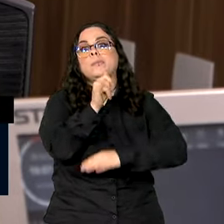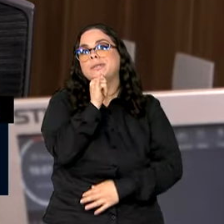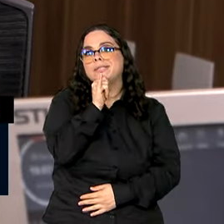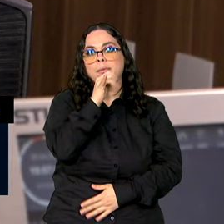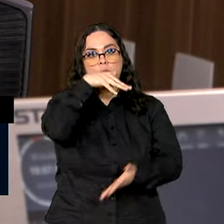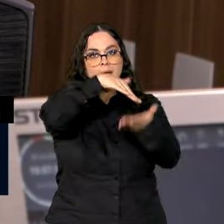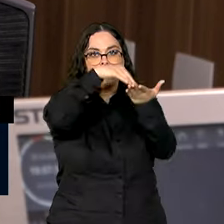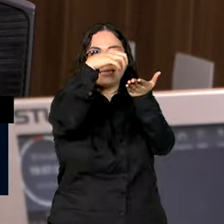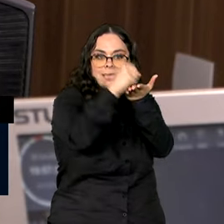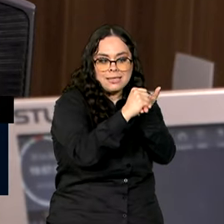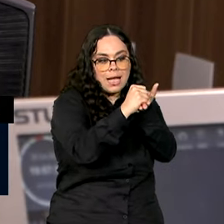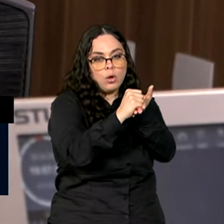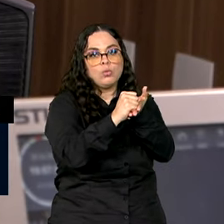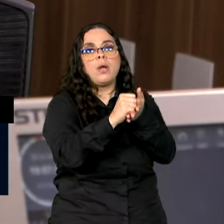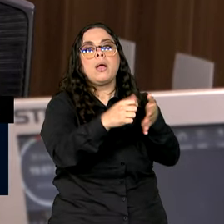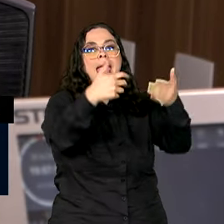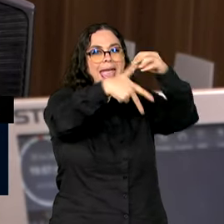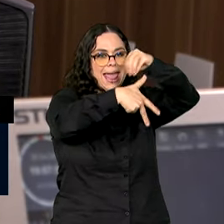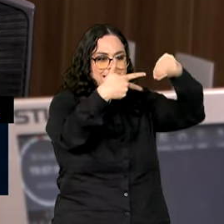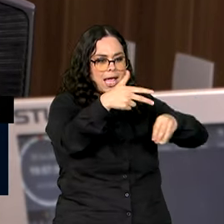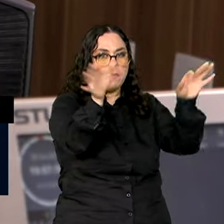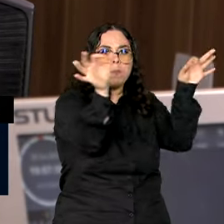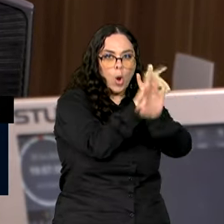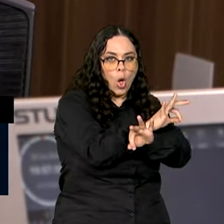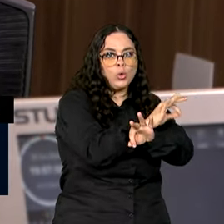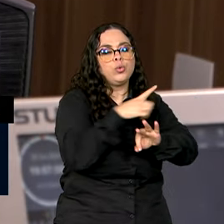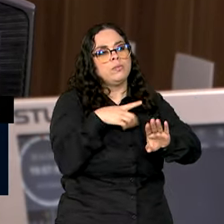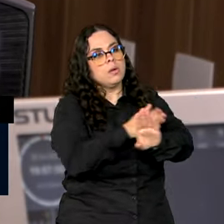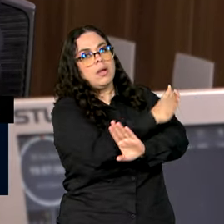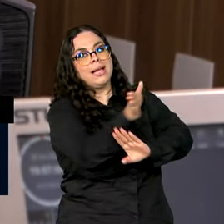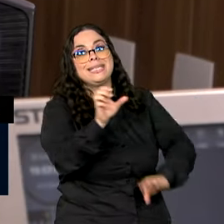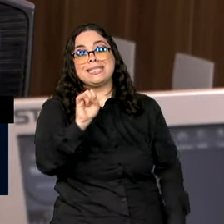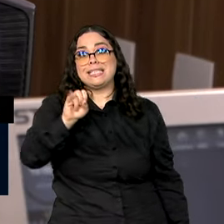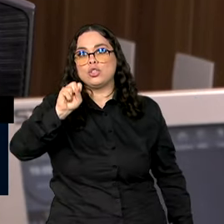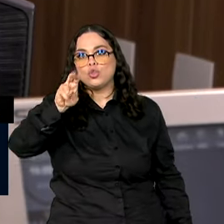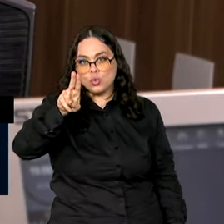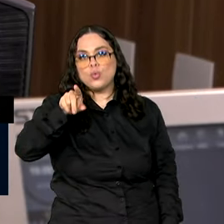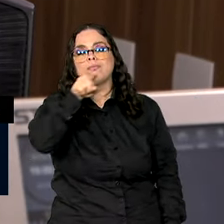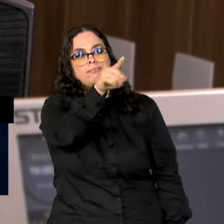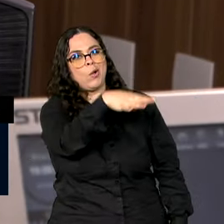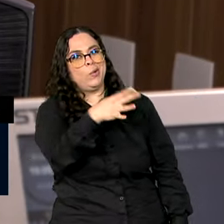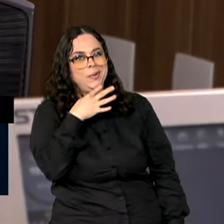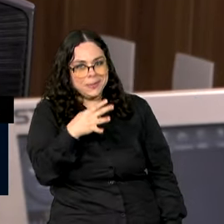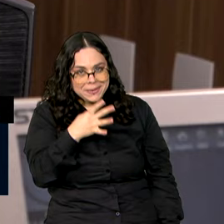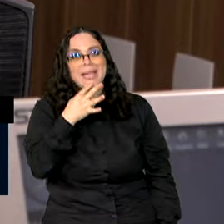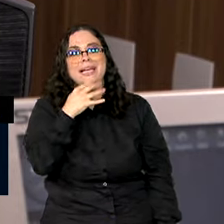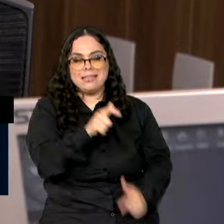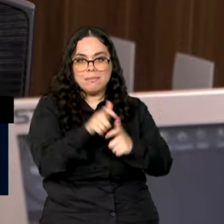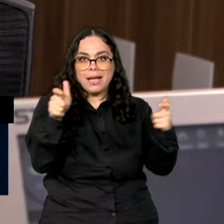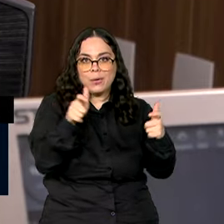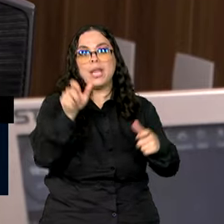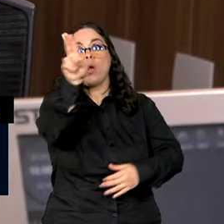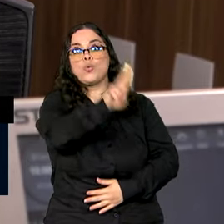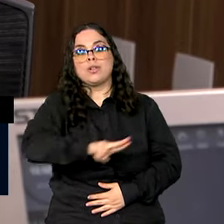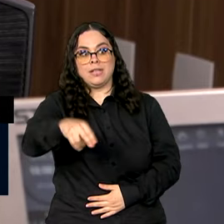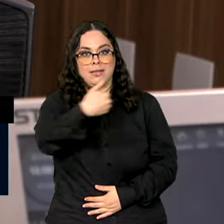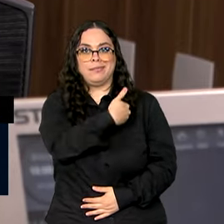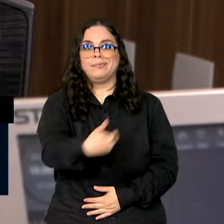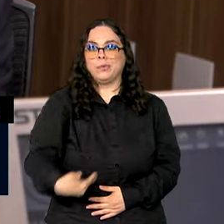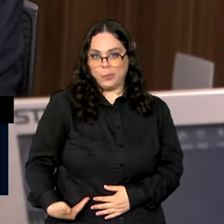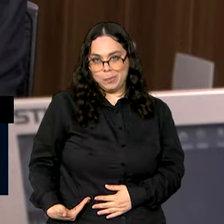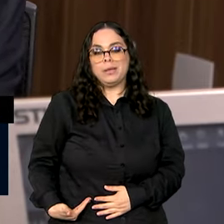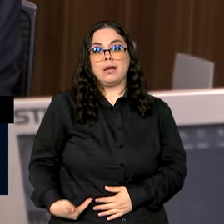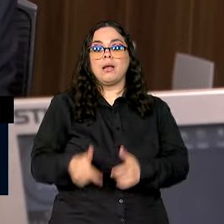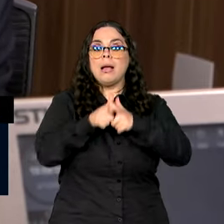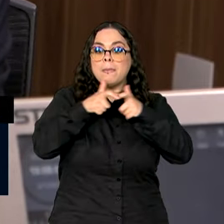inscrições que são feitas após a realização do Enem o cisu né que muita gente já conhece né e para as Universidades públicas né